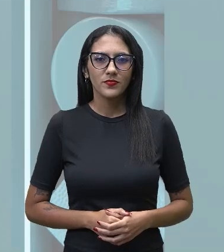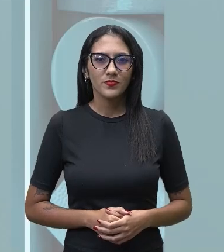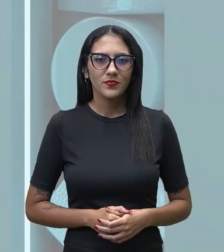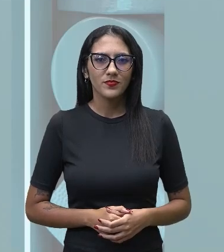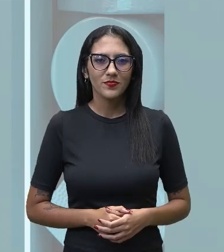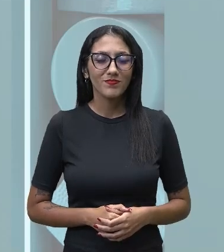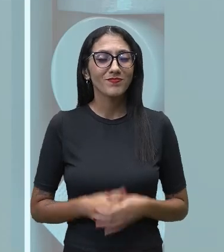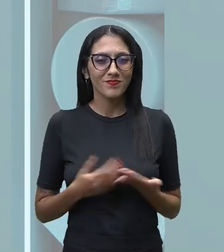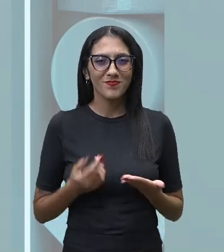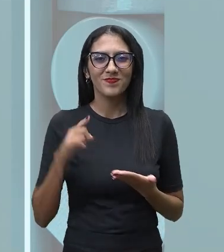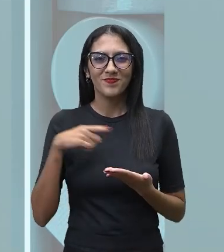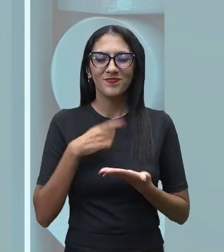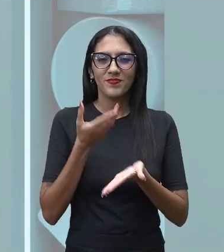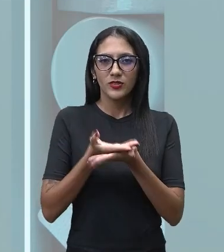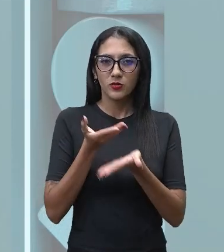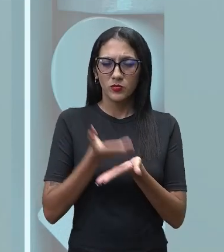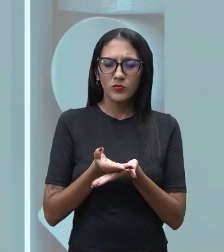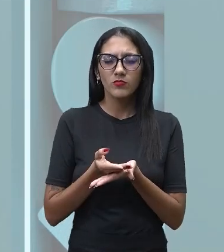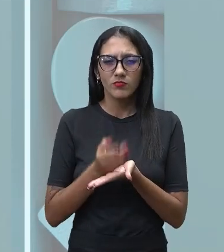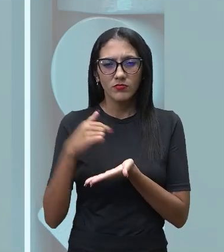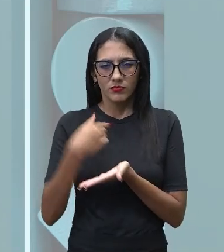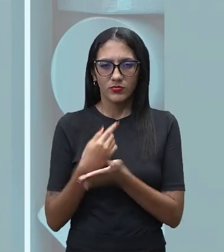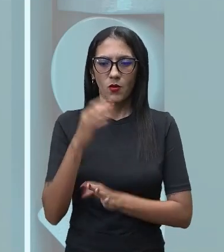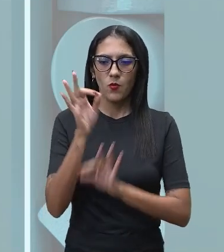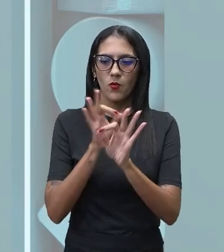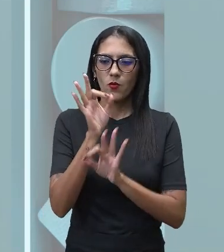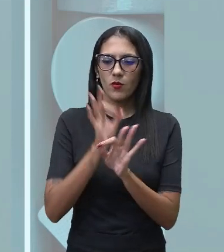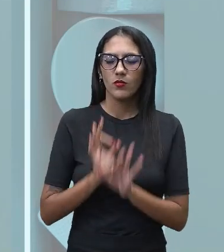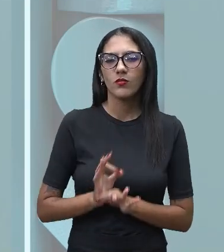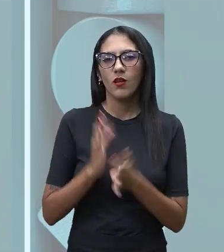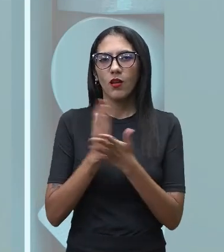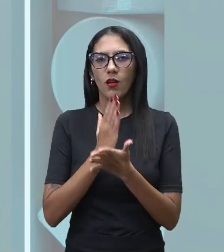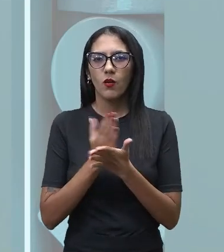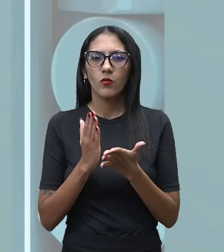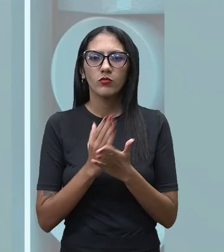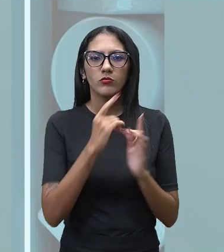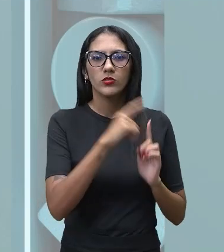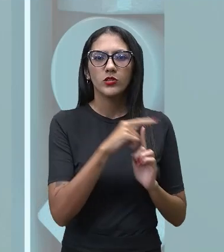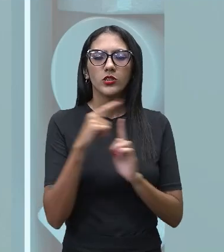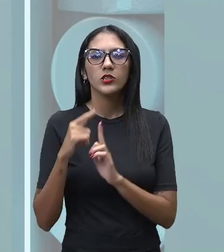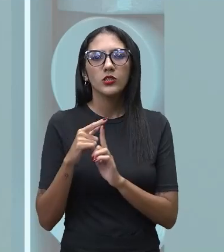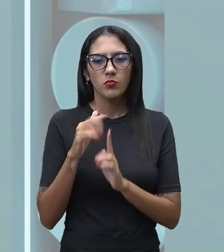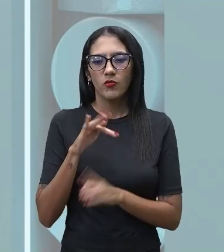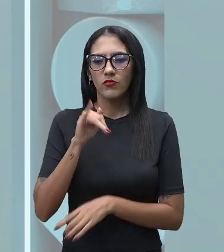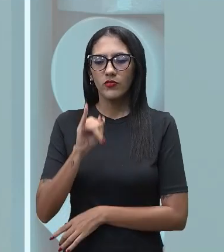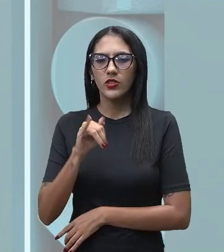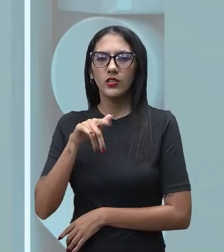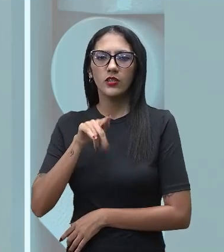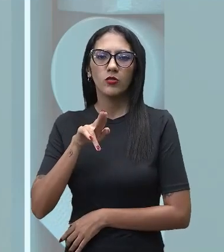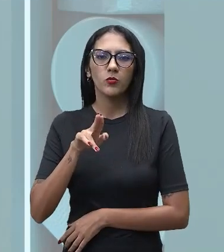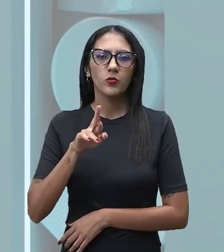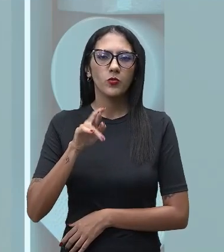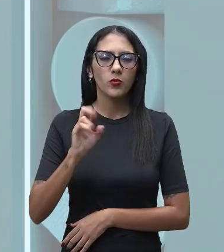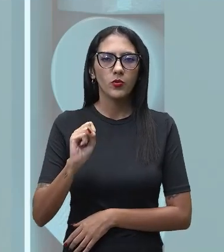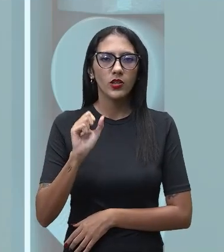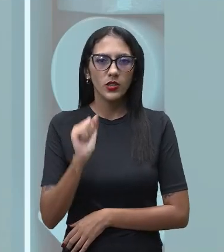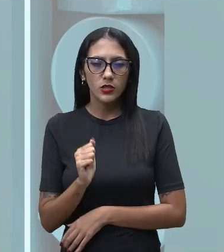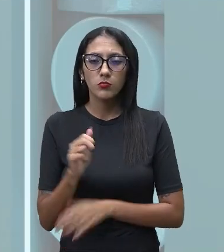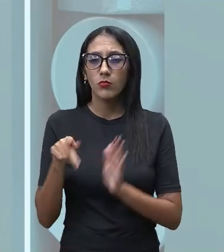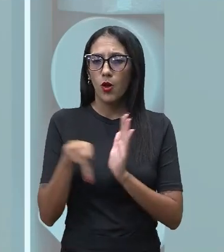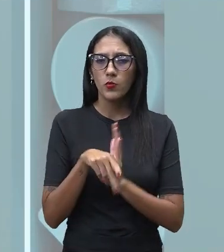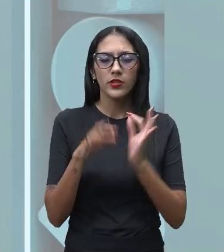Nesta aula, nós então preparamos a questão das figuras de construção, figuras de